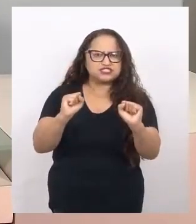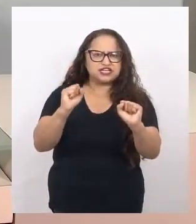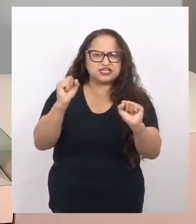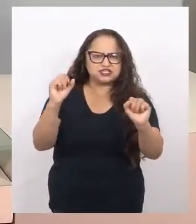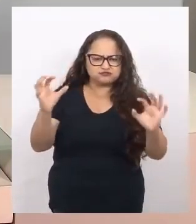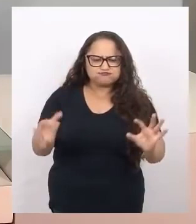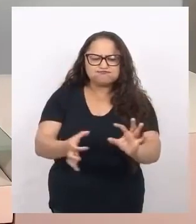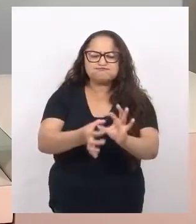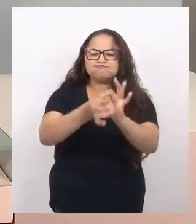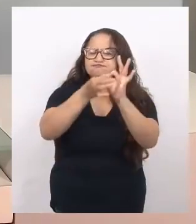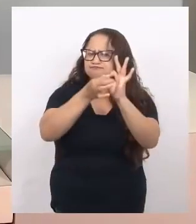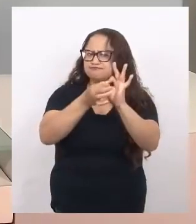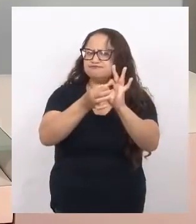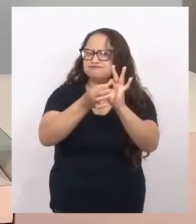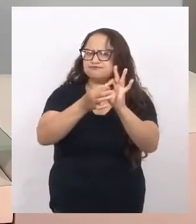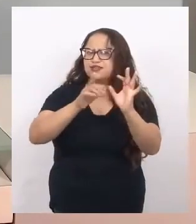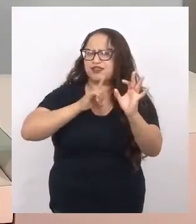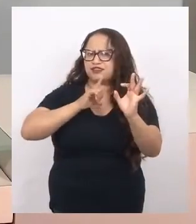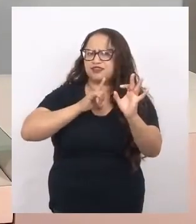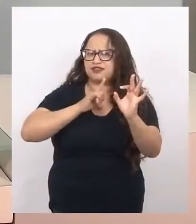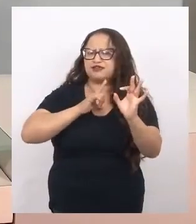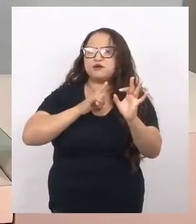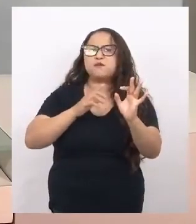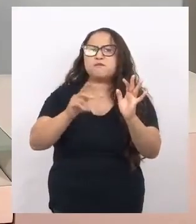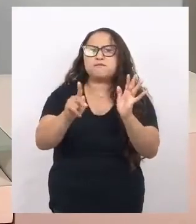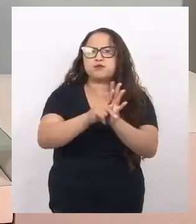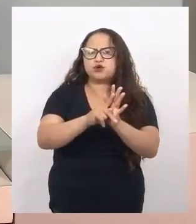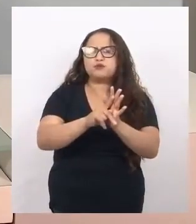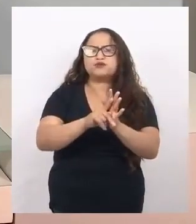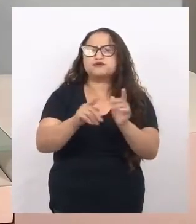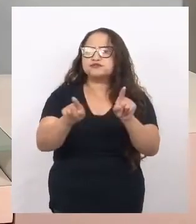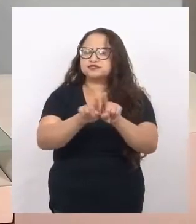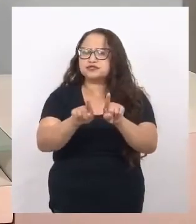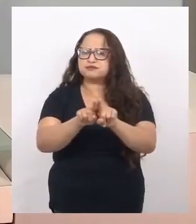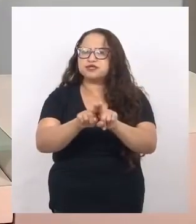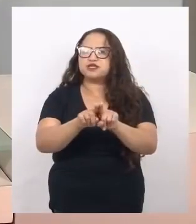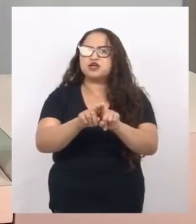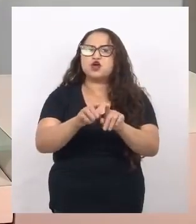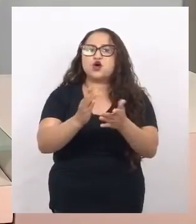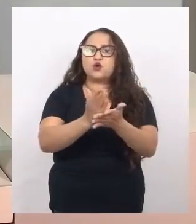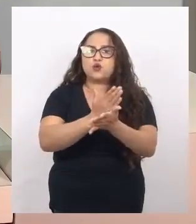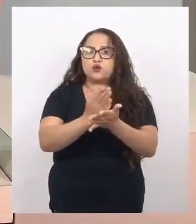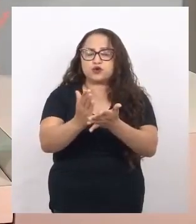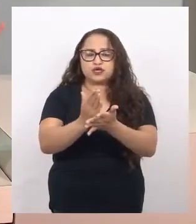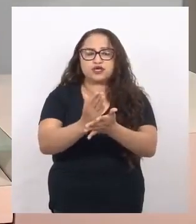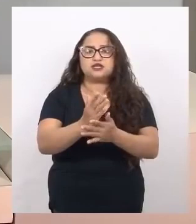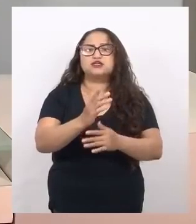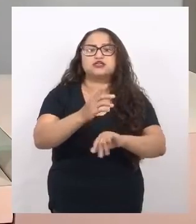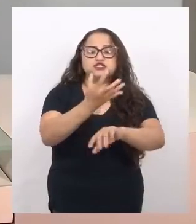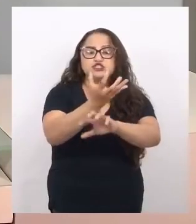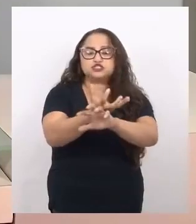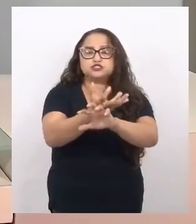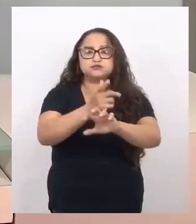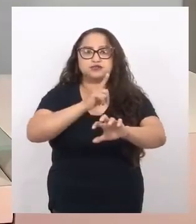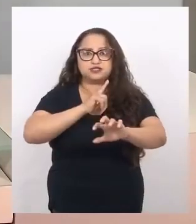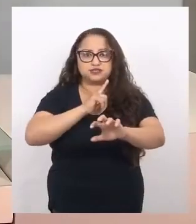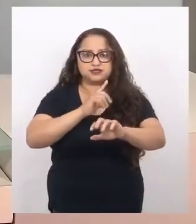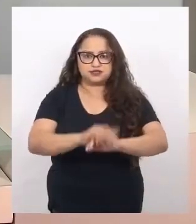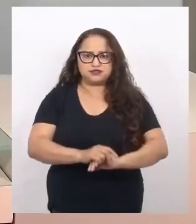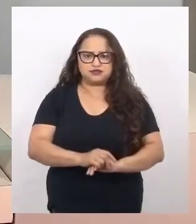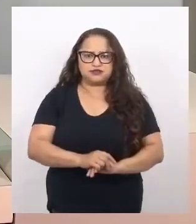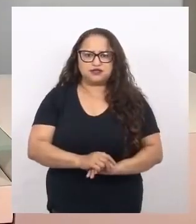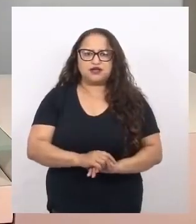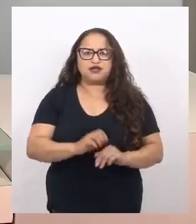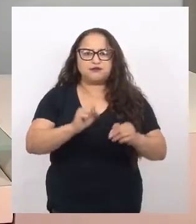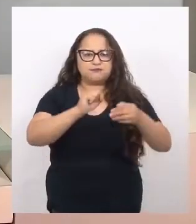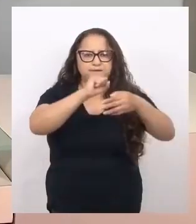um componente curricular específico e que eu posso ter atribuição tanto de química quanto de biologia. Claro, a ordem de